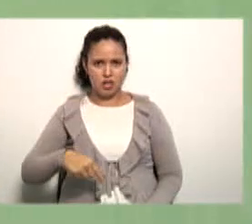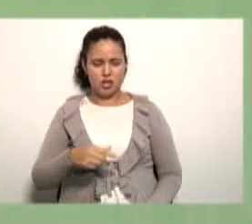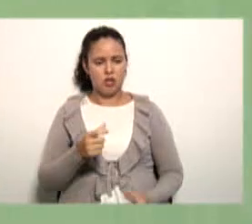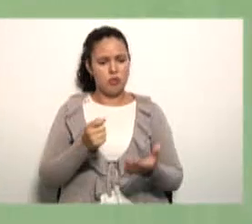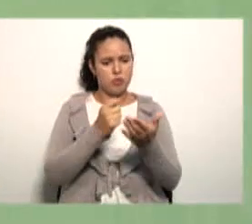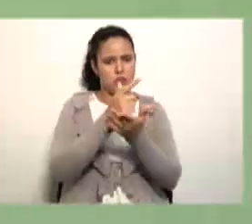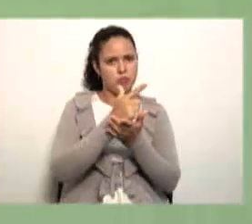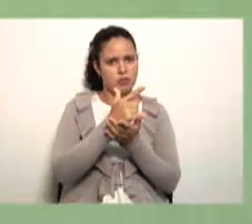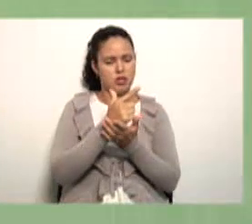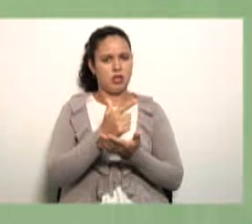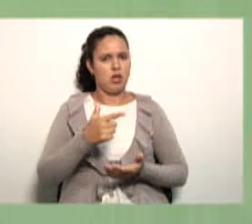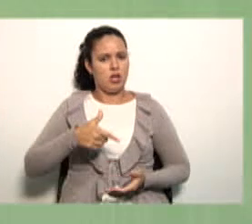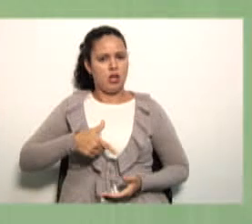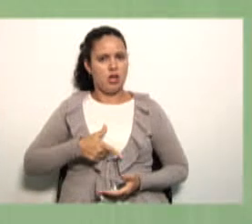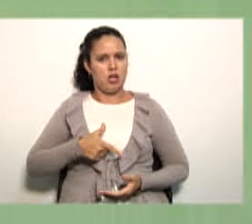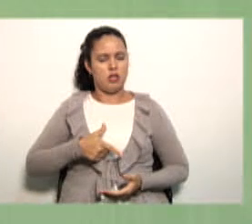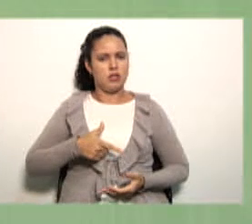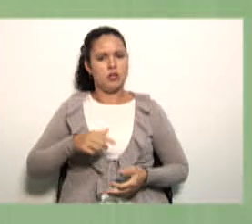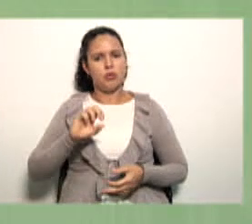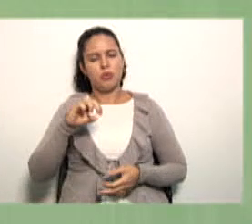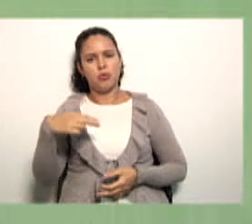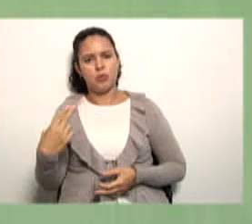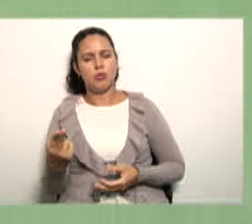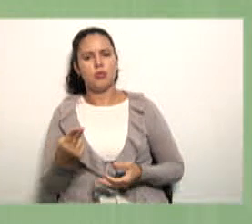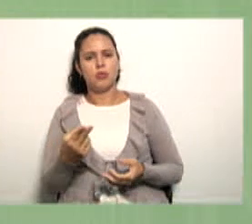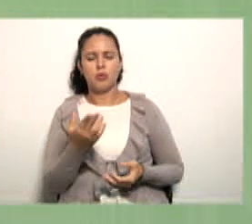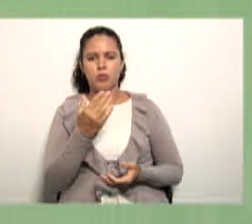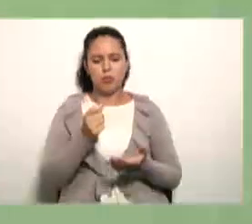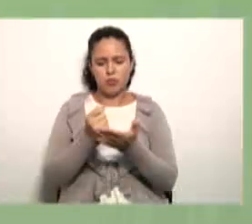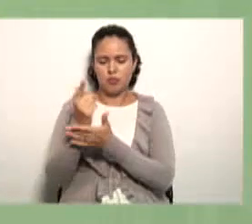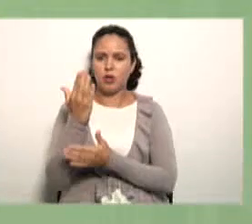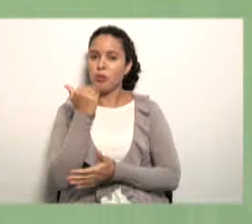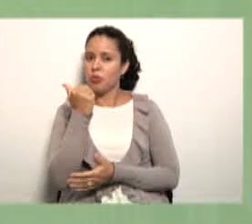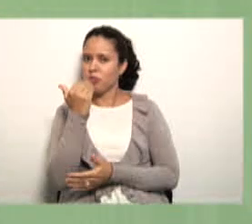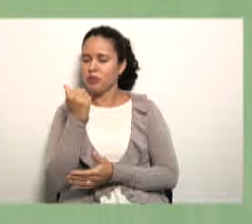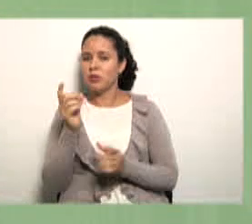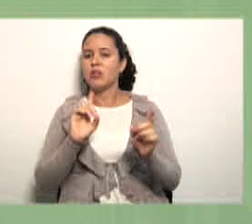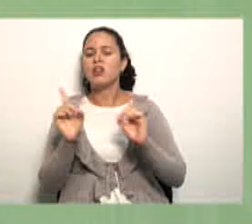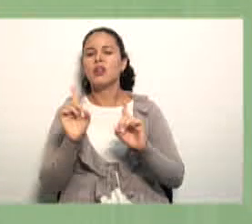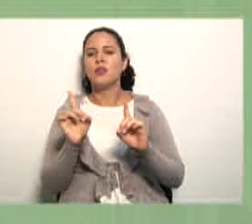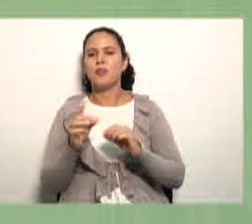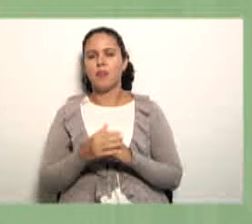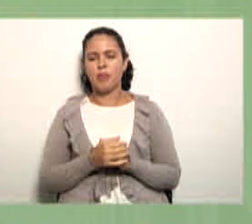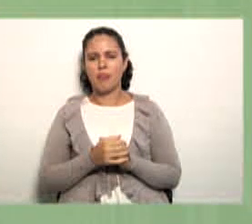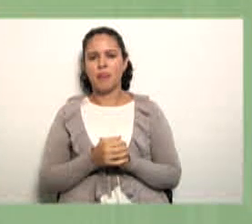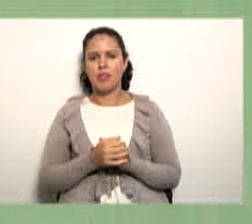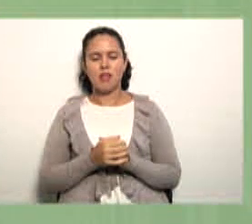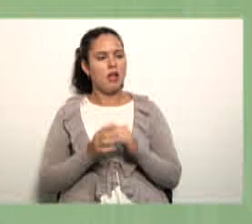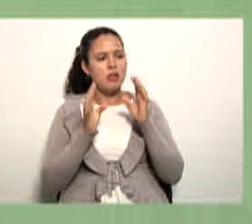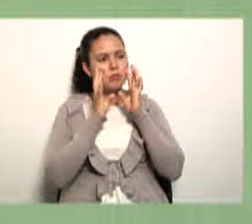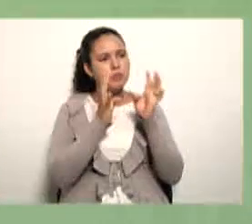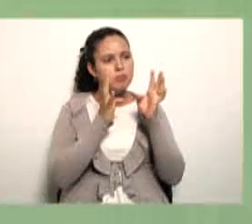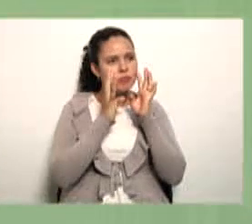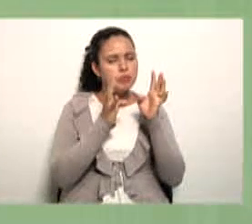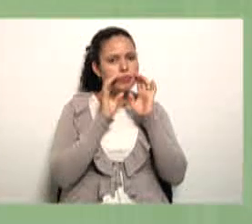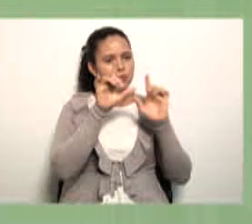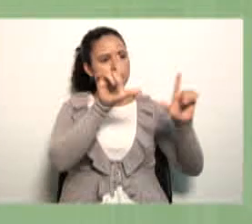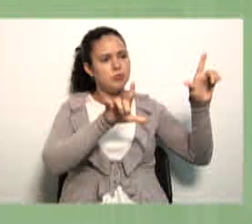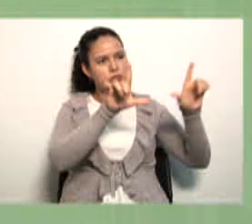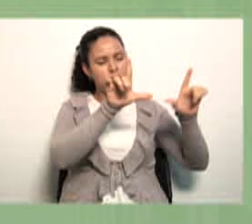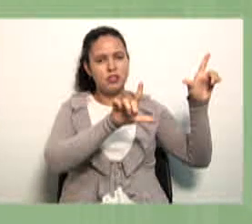nacional, por exemplo, armas, ou com alimentos? Assistir TV ou estudar para uma